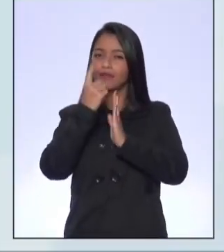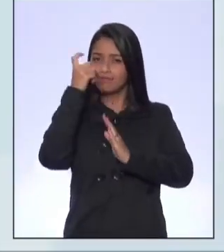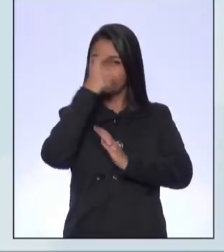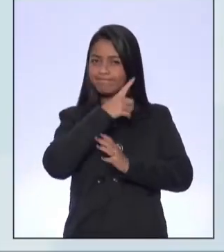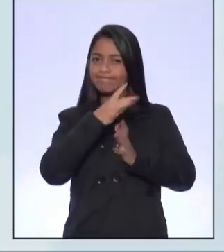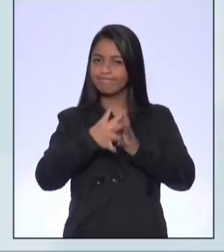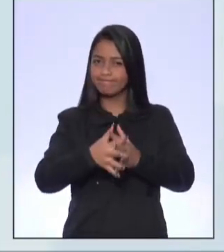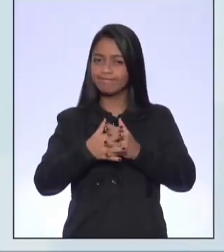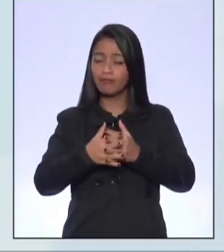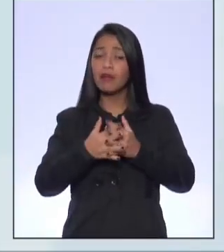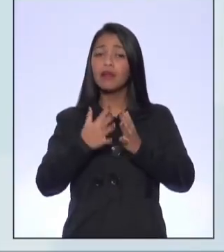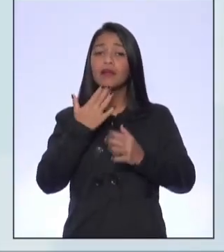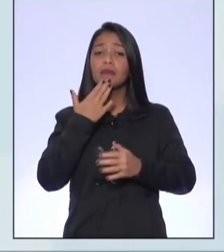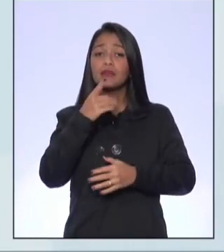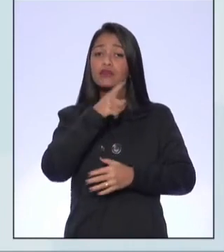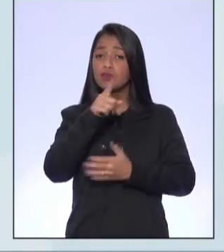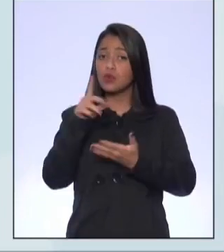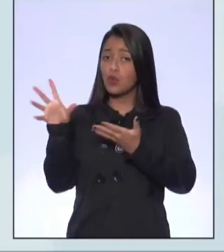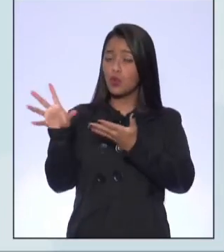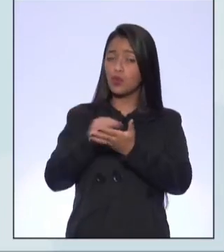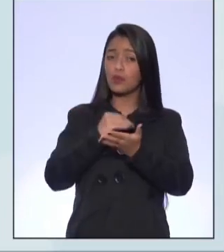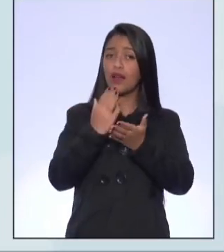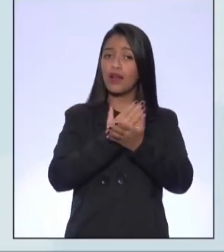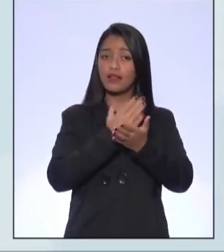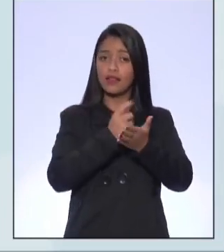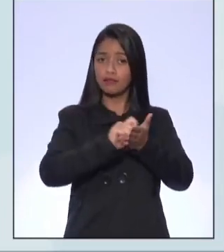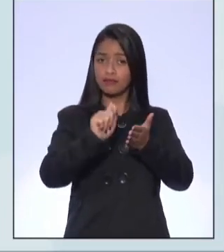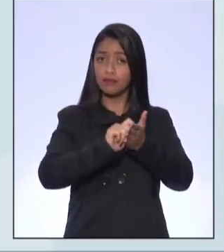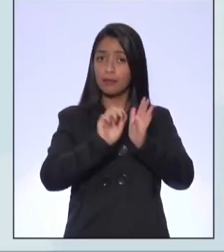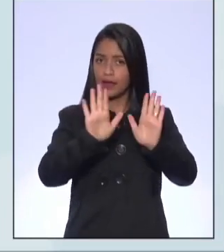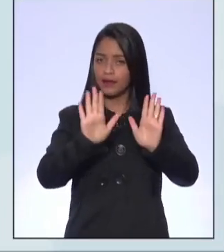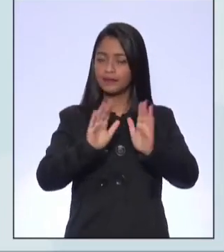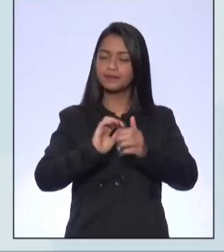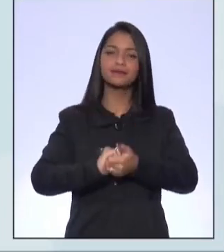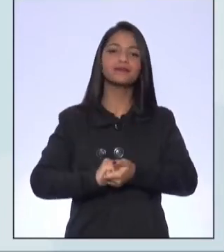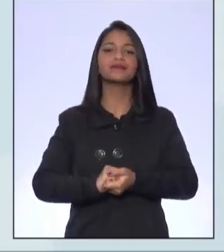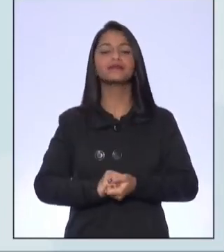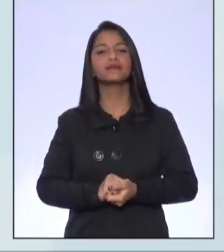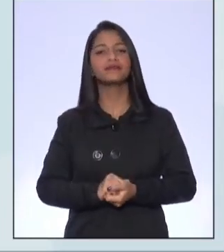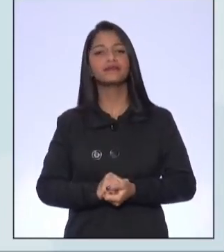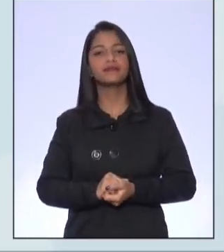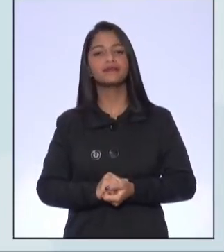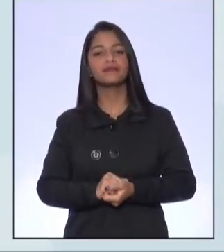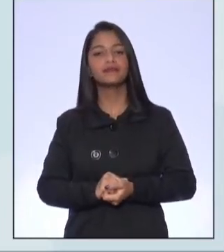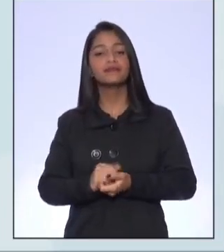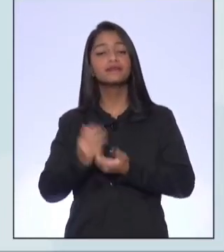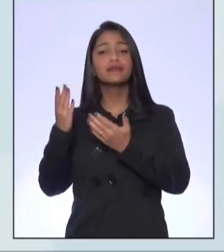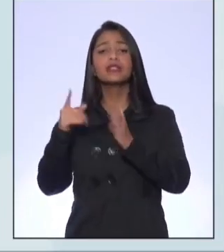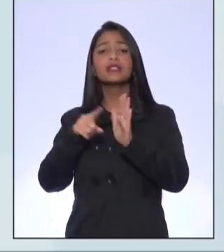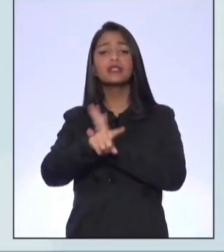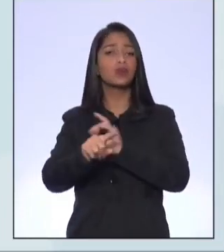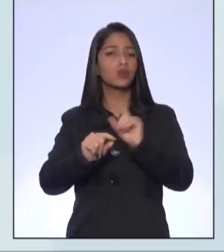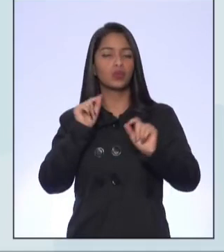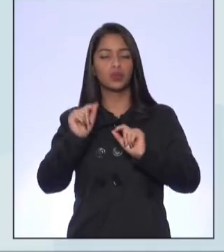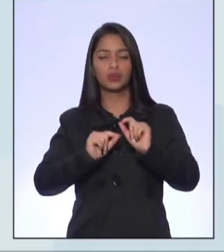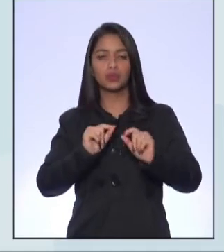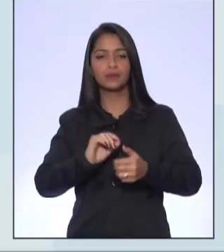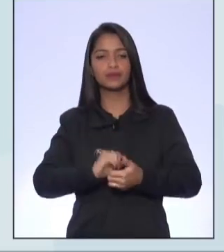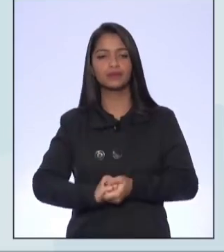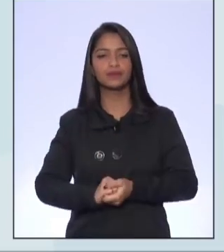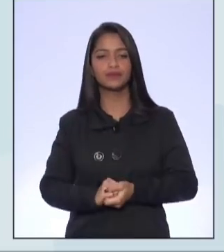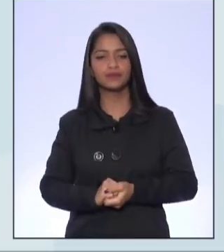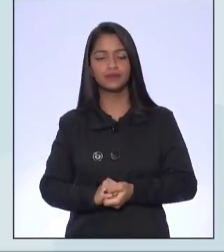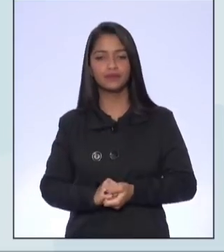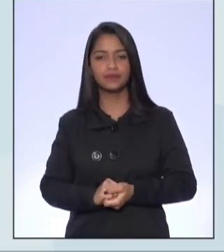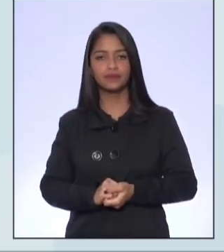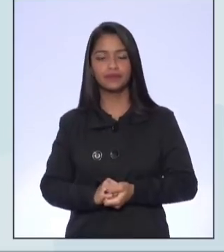no caderno a seguinte coisa. Eu vou falar o que vocês vão ter que anotar. Então, nessa questão tá assim, ó. Em um